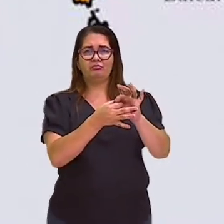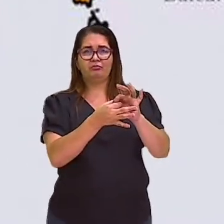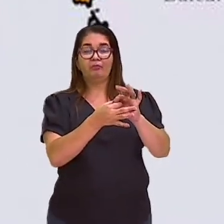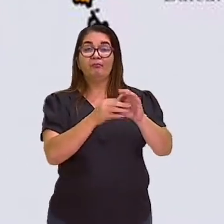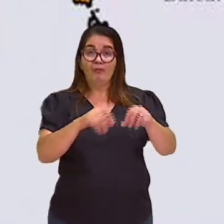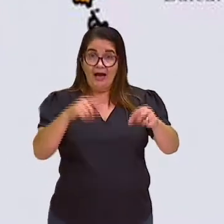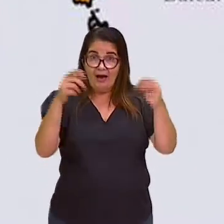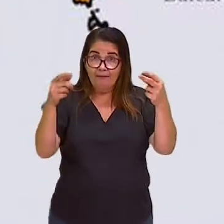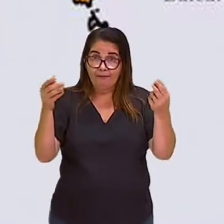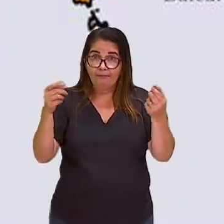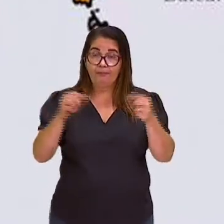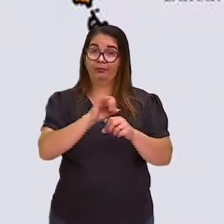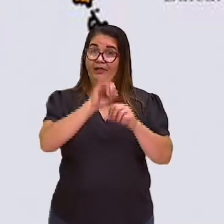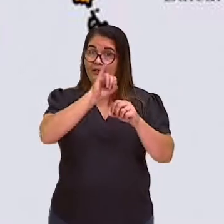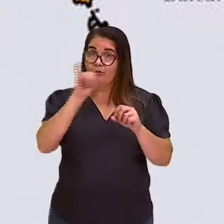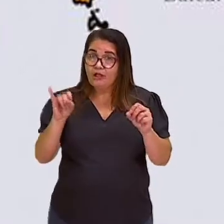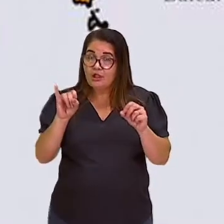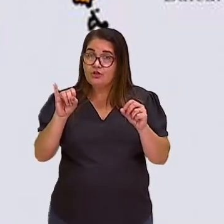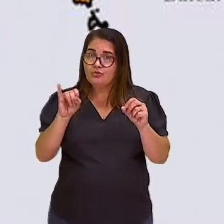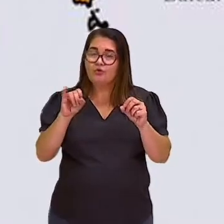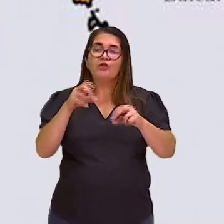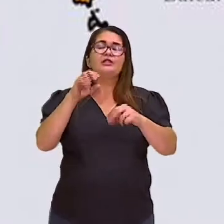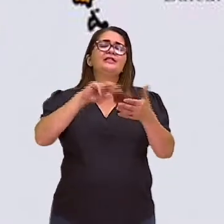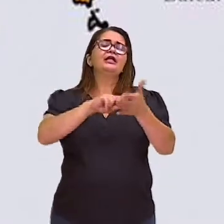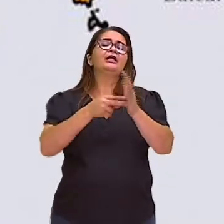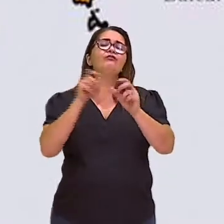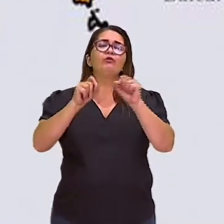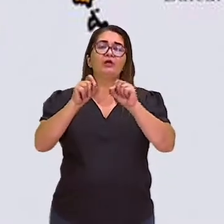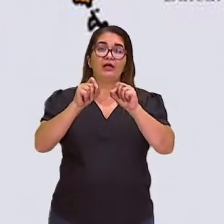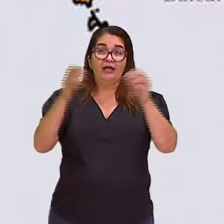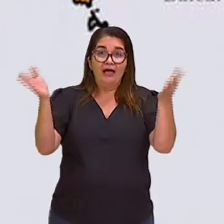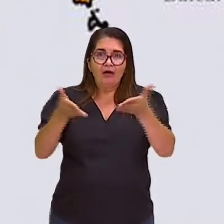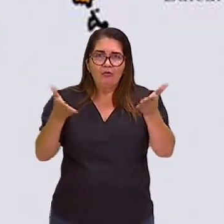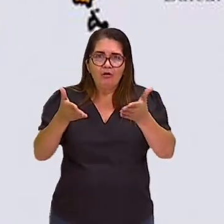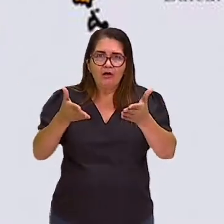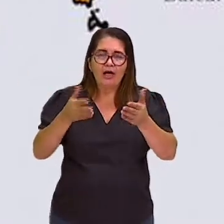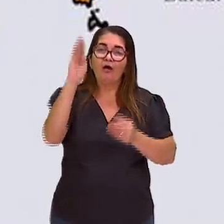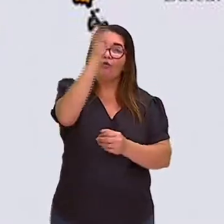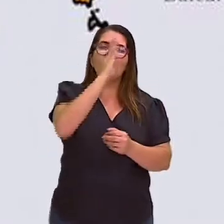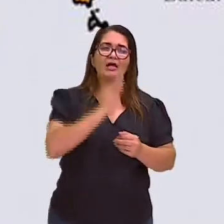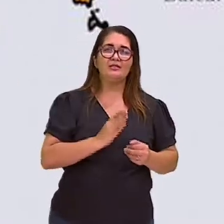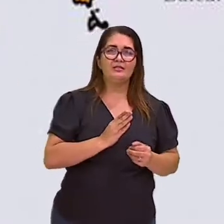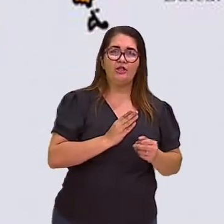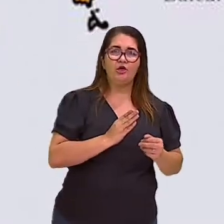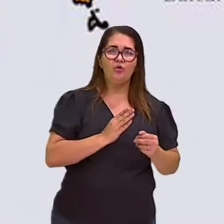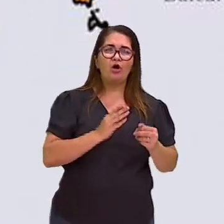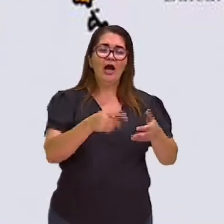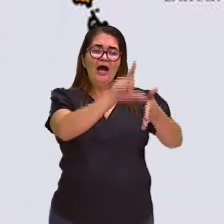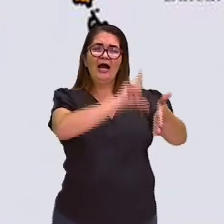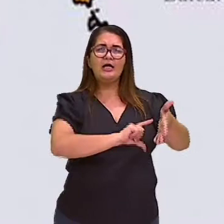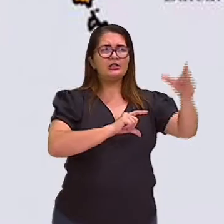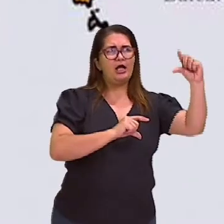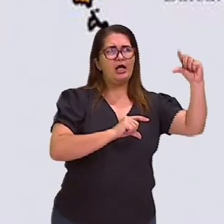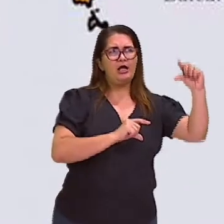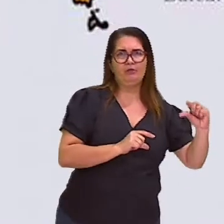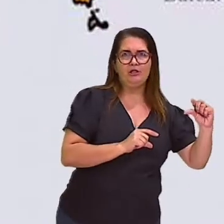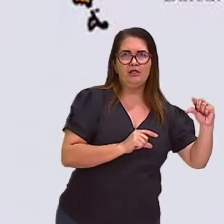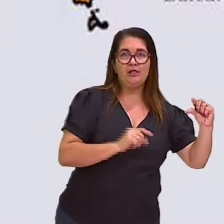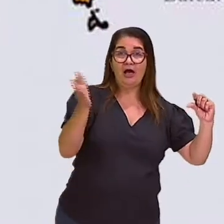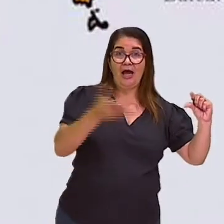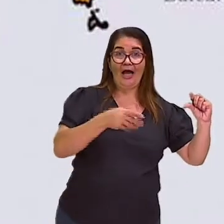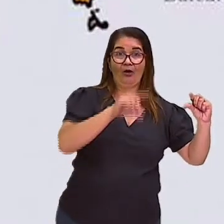expansão do território brasileiro. Então, a história é unificada também. Então, com essa guerra